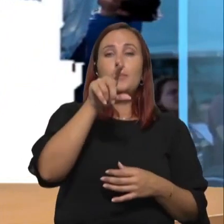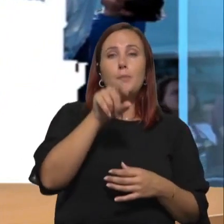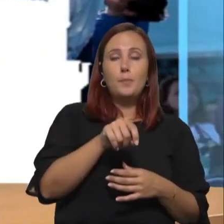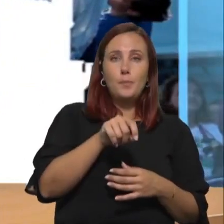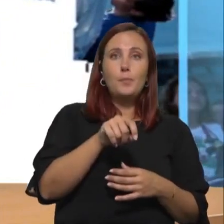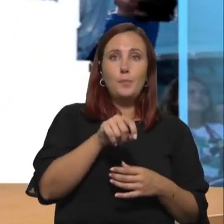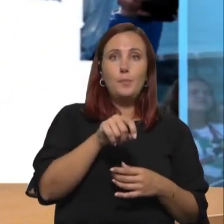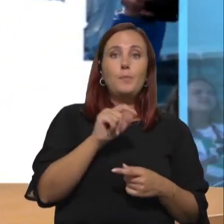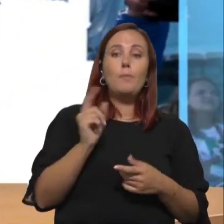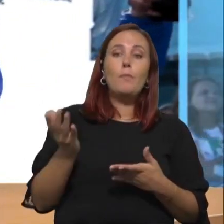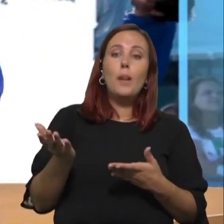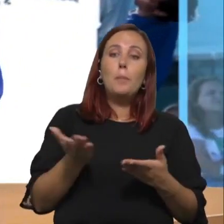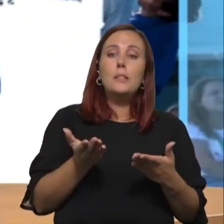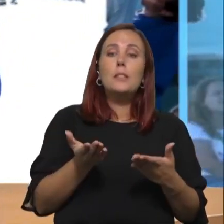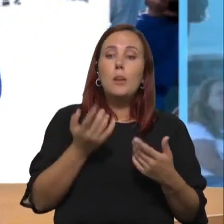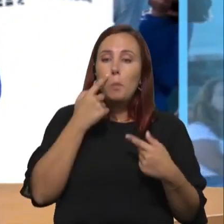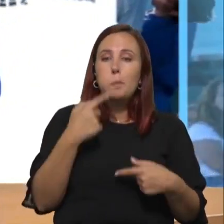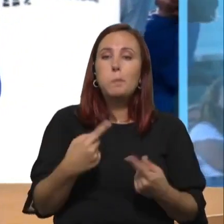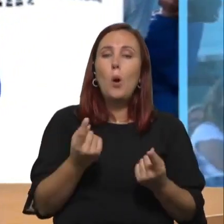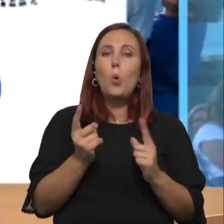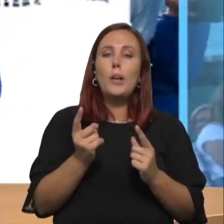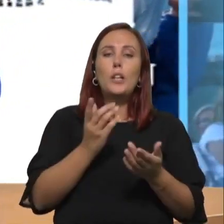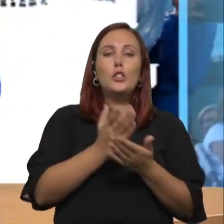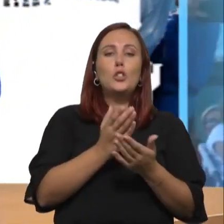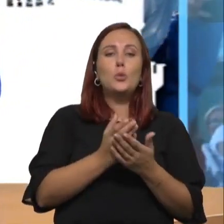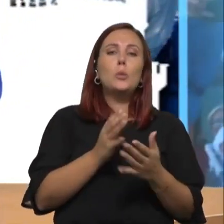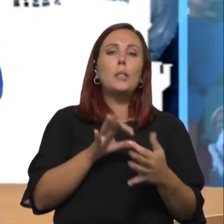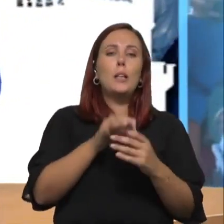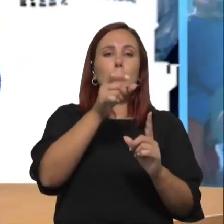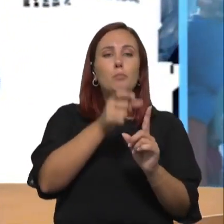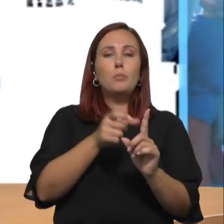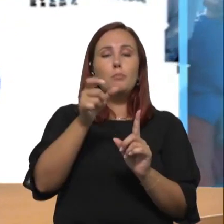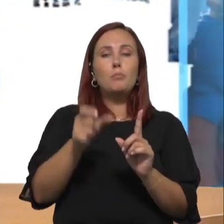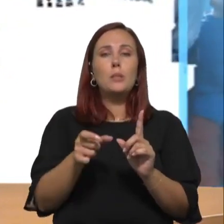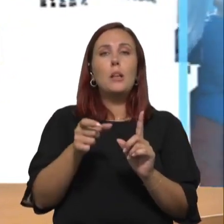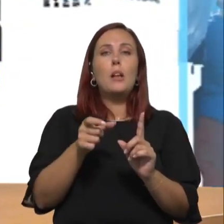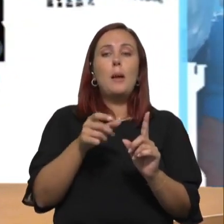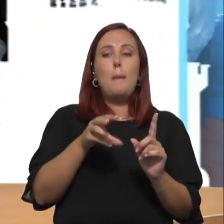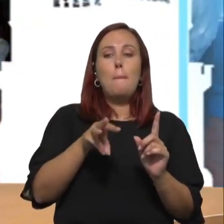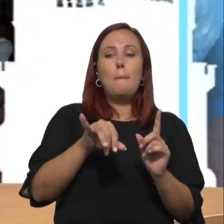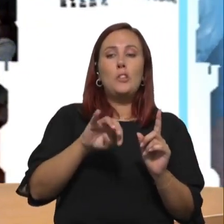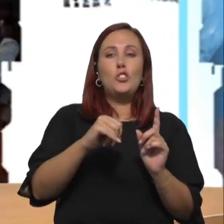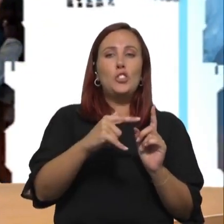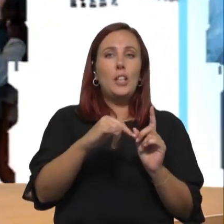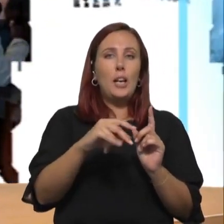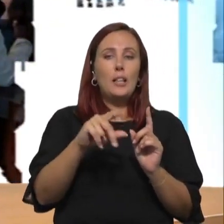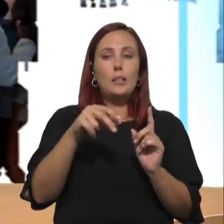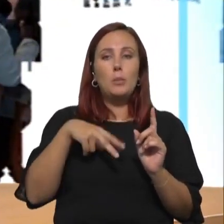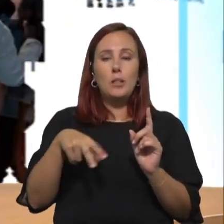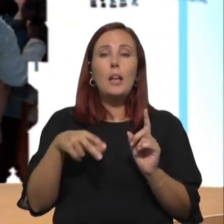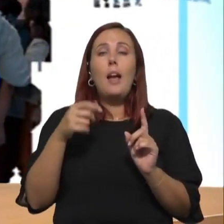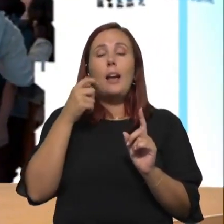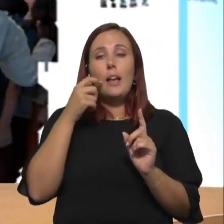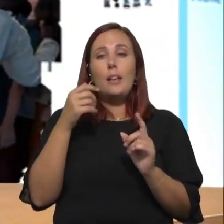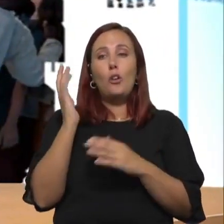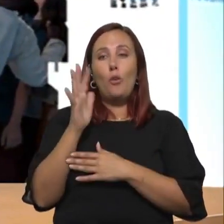a apresentação de estudos sobre figuras místicas e portuguesas. Quem participar no Congresso terá a oportunidade